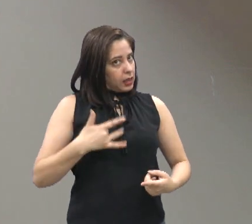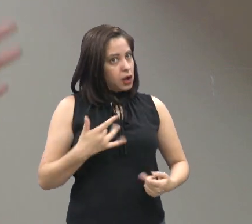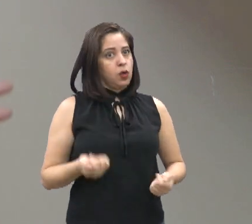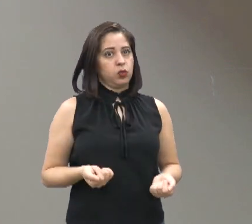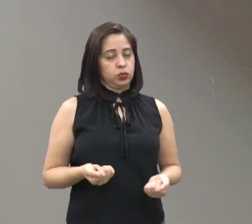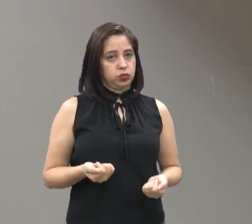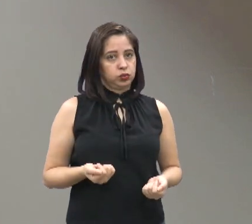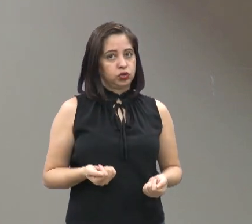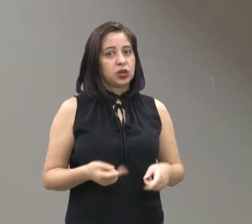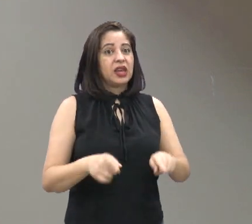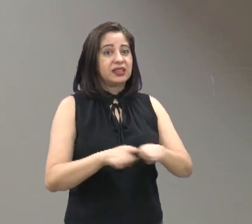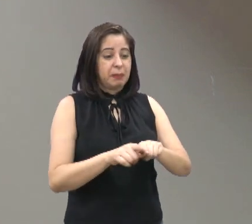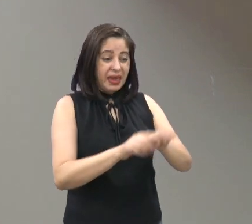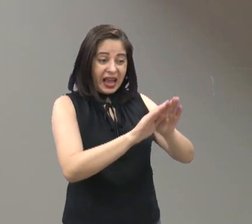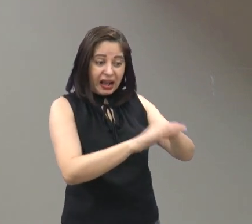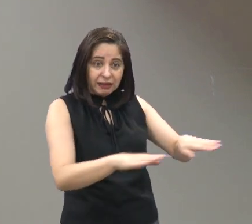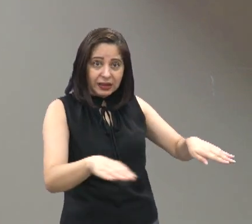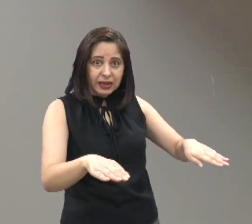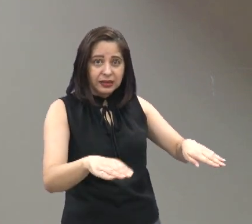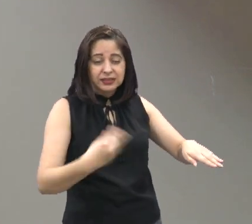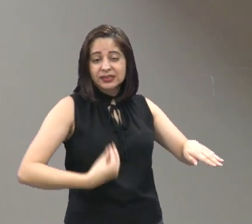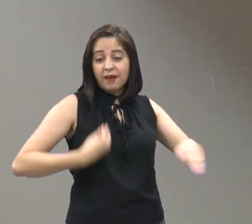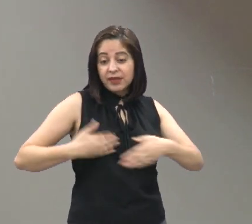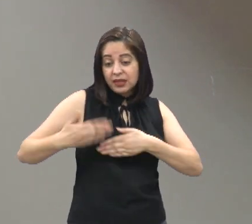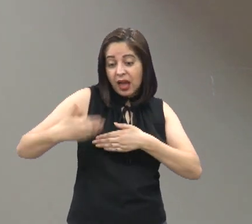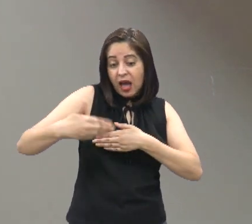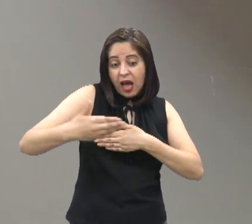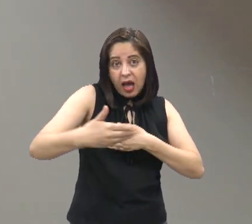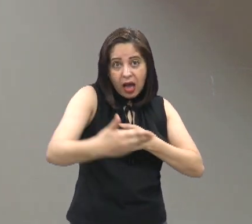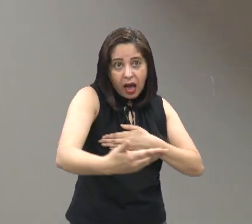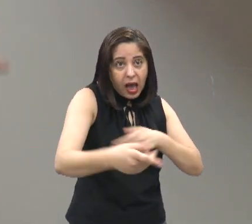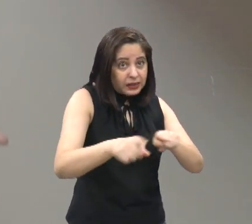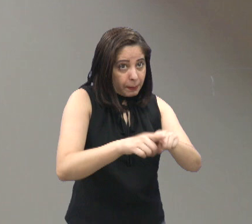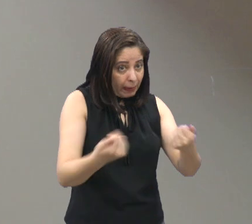contribuir, desde criança, assim, ao longo da nossa vida, para a gente chegar lá